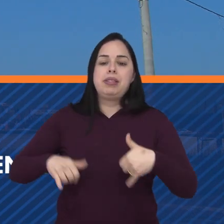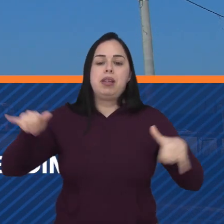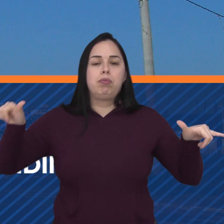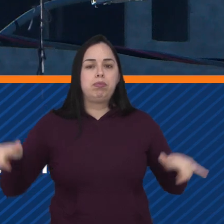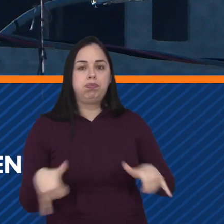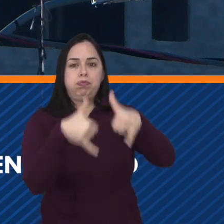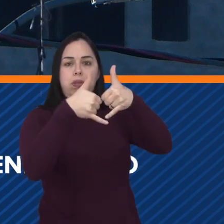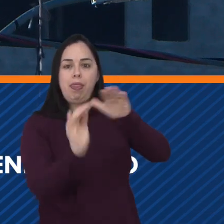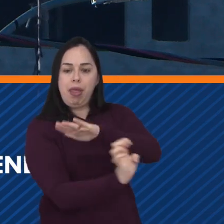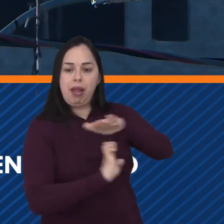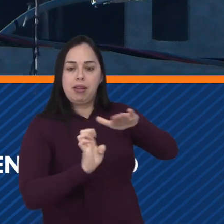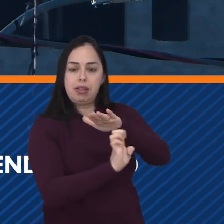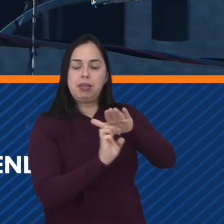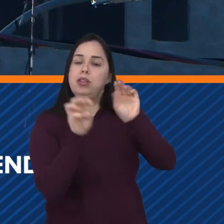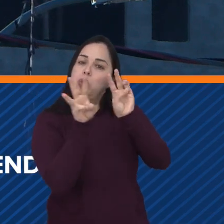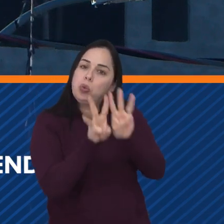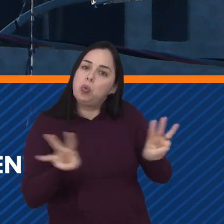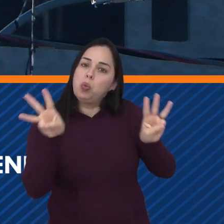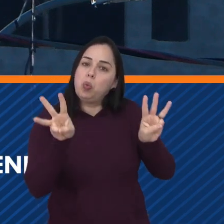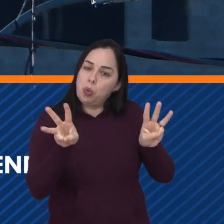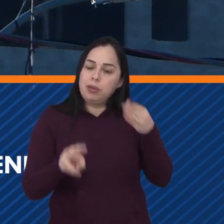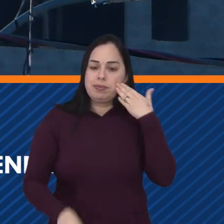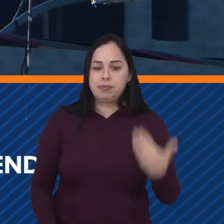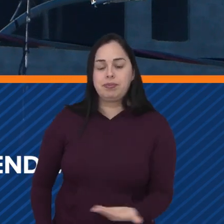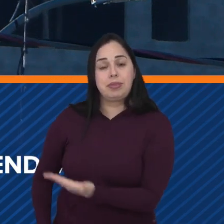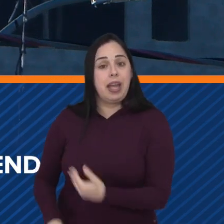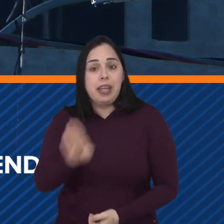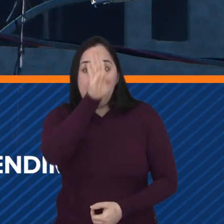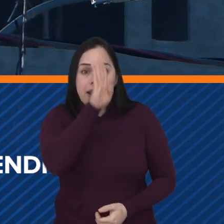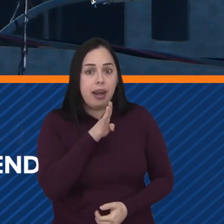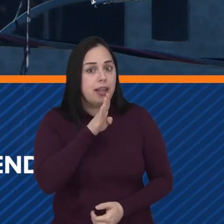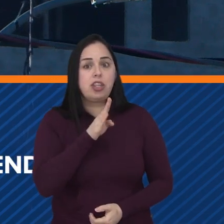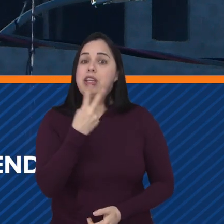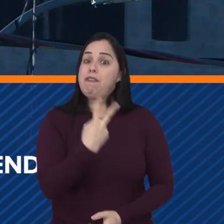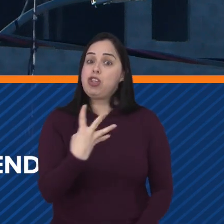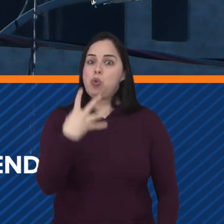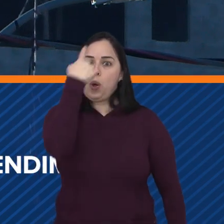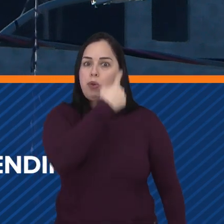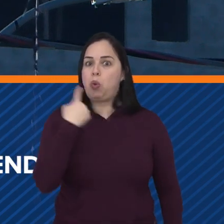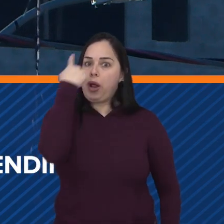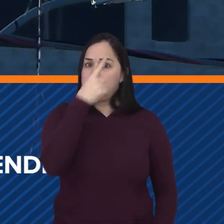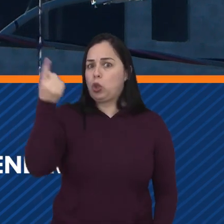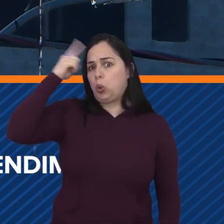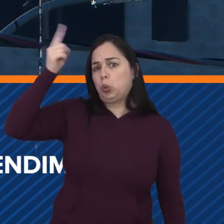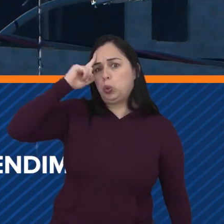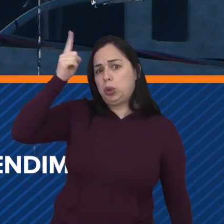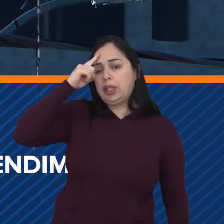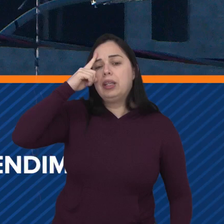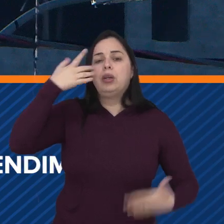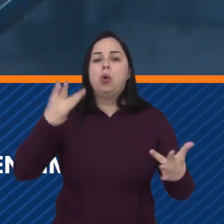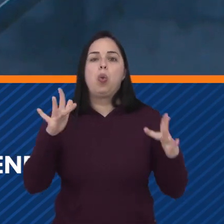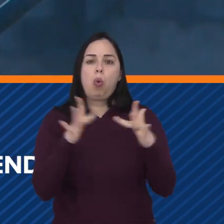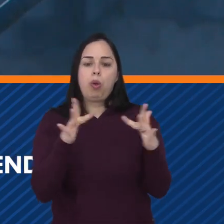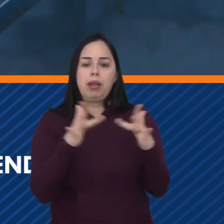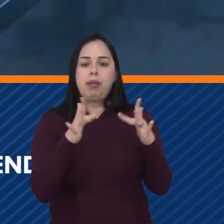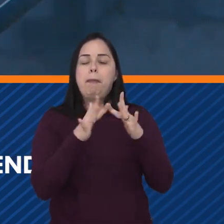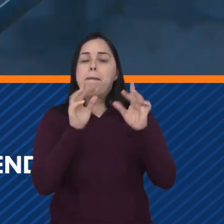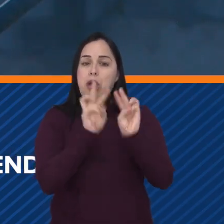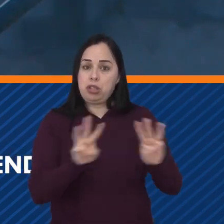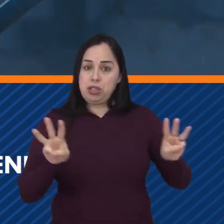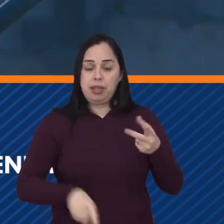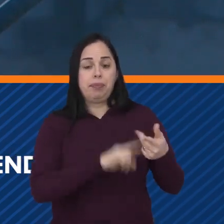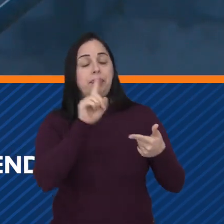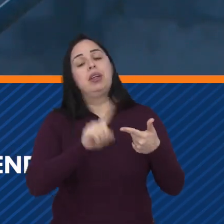é preciso acionar imediatamente a concessionária pelos canais de atendimento, que são gratuitos e funcionam 24 horas por dia.